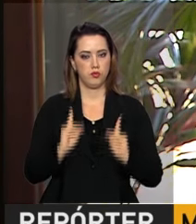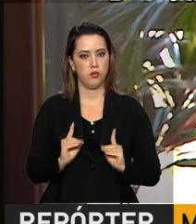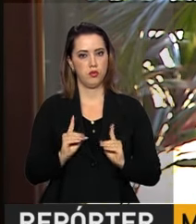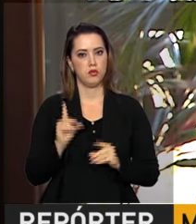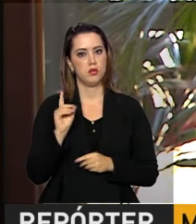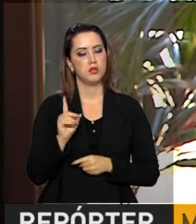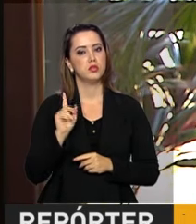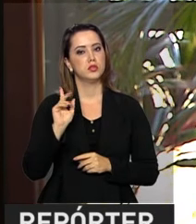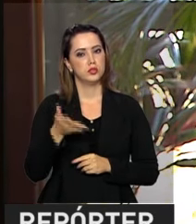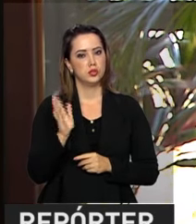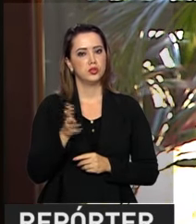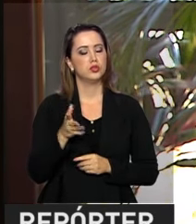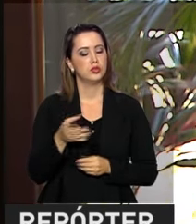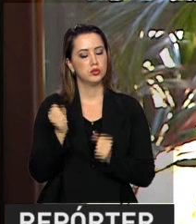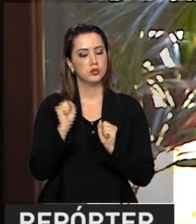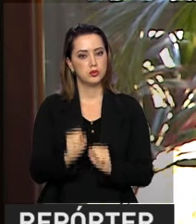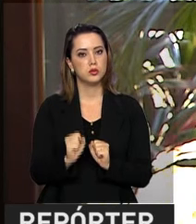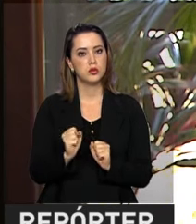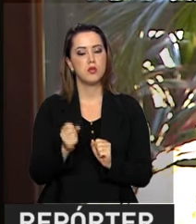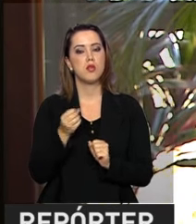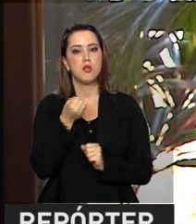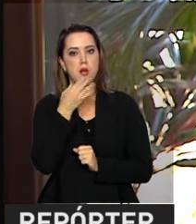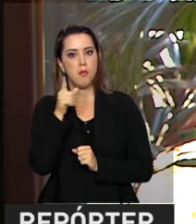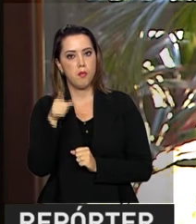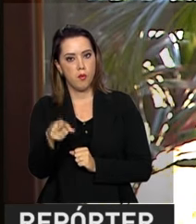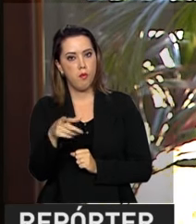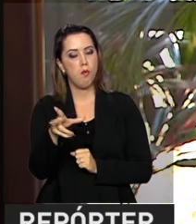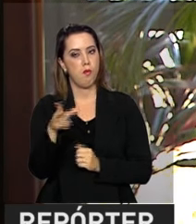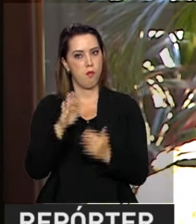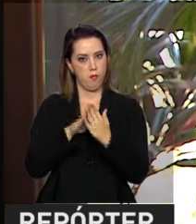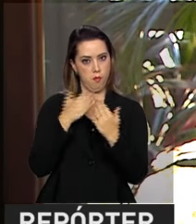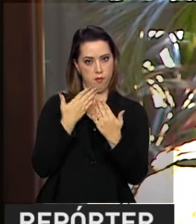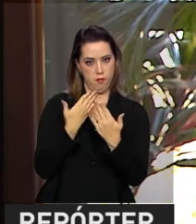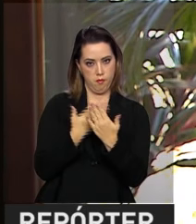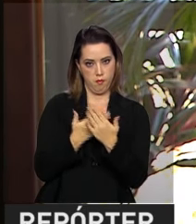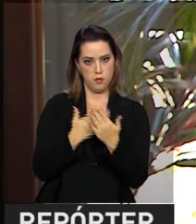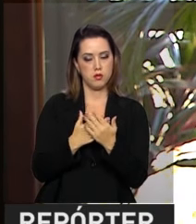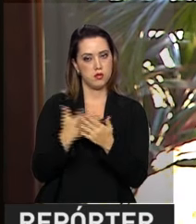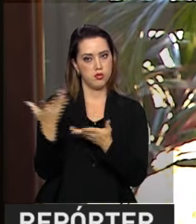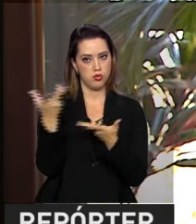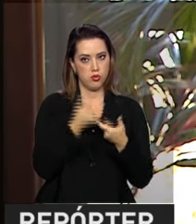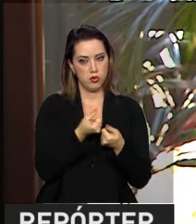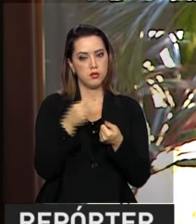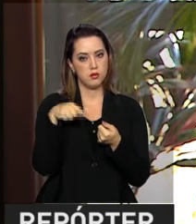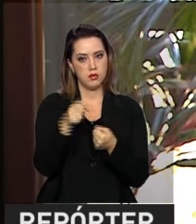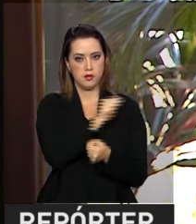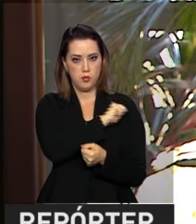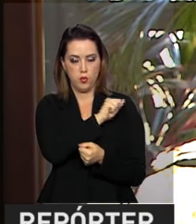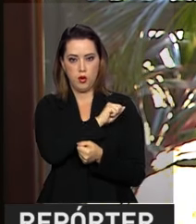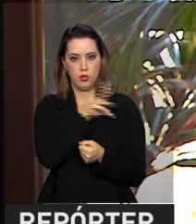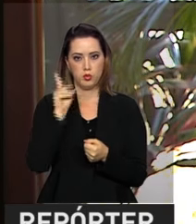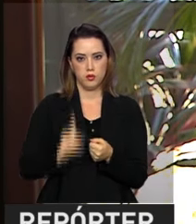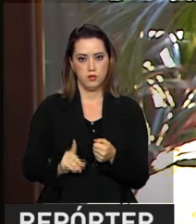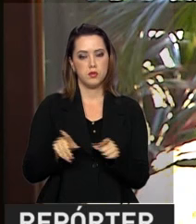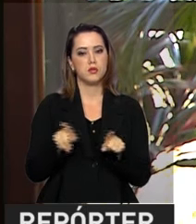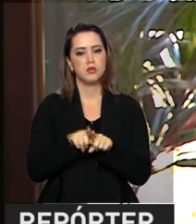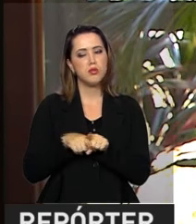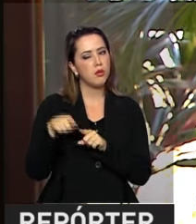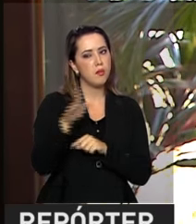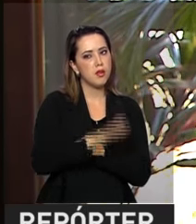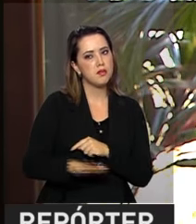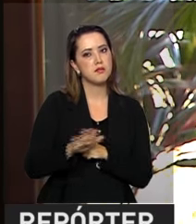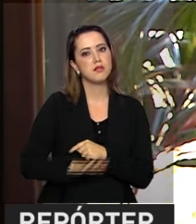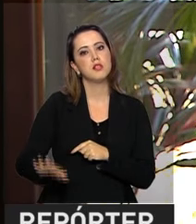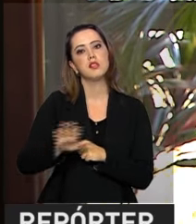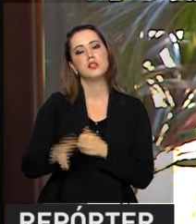essa inclusão e isso é bom. Tanto para as escolas que se adaptam a essa estrutura, quanto também para essas crianças